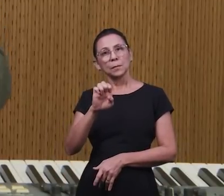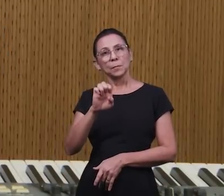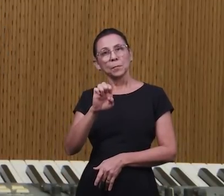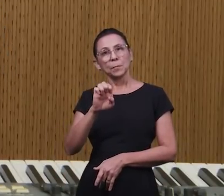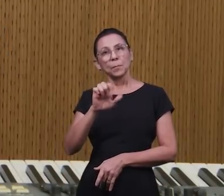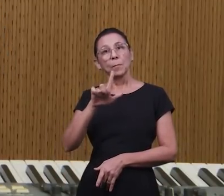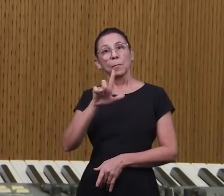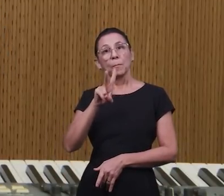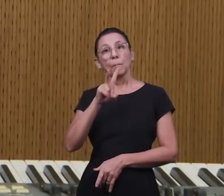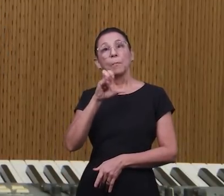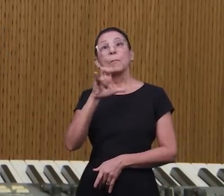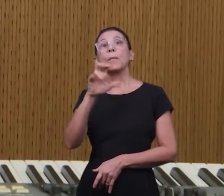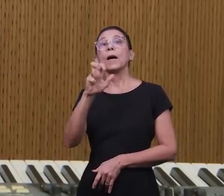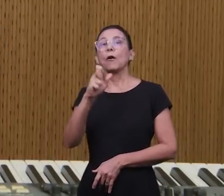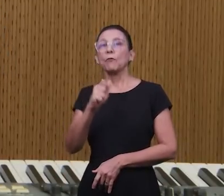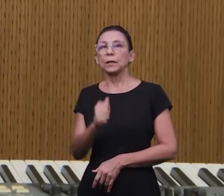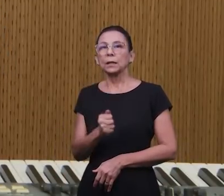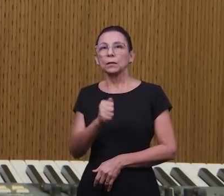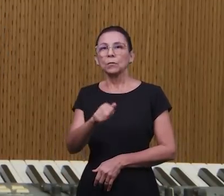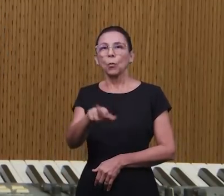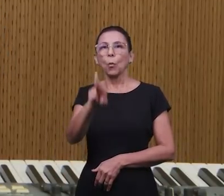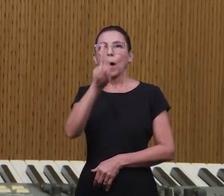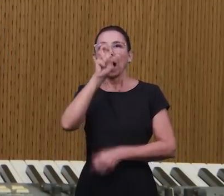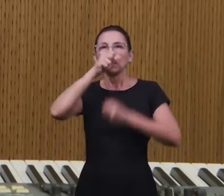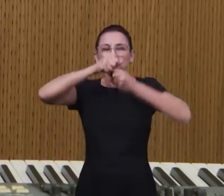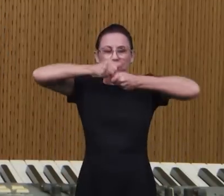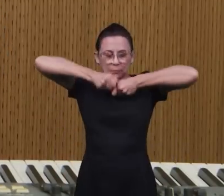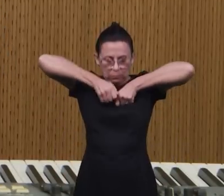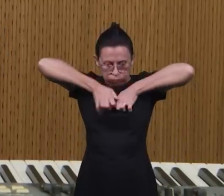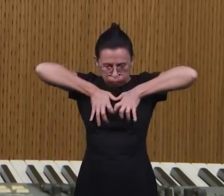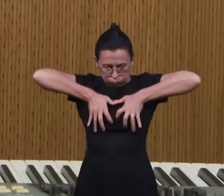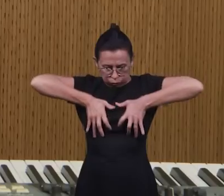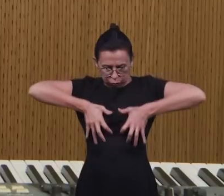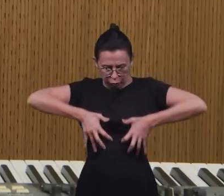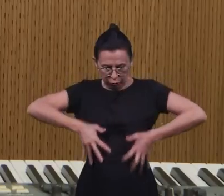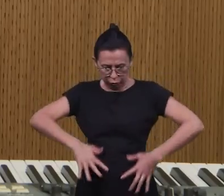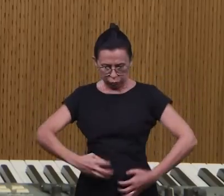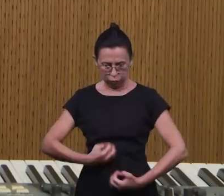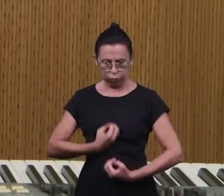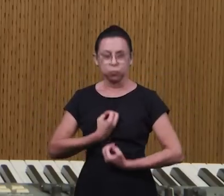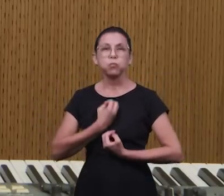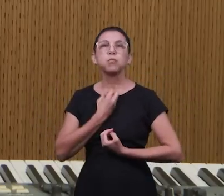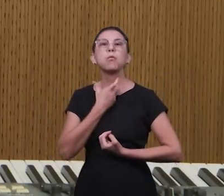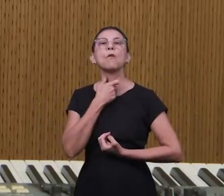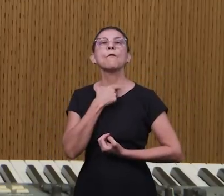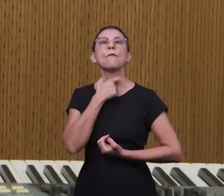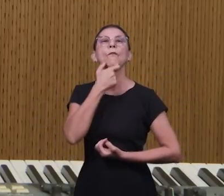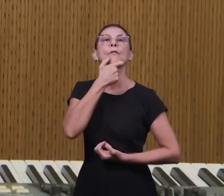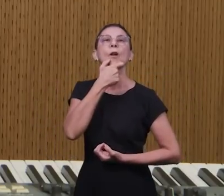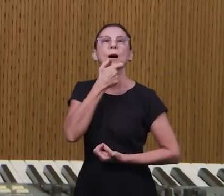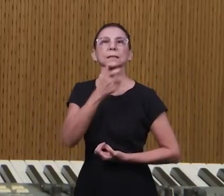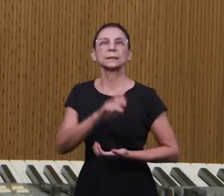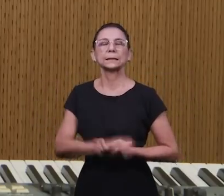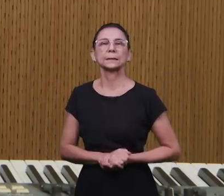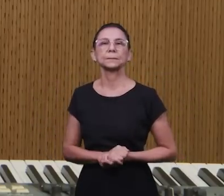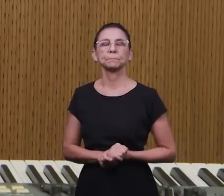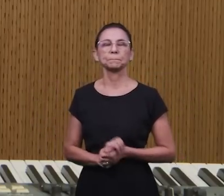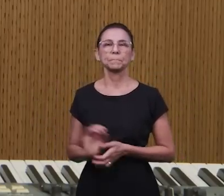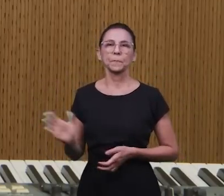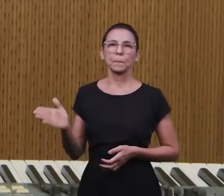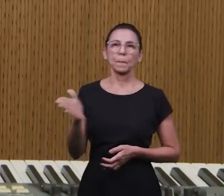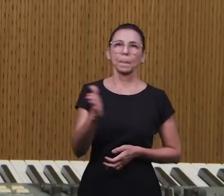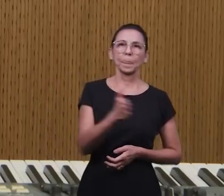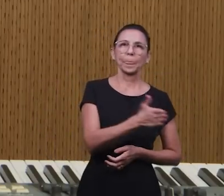está circulando no seu corpo e para a produção da sua voz. Agora vamos para exercícios